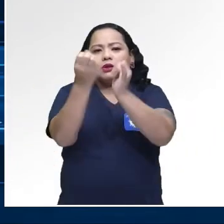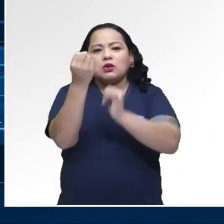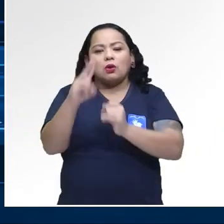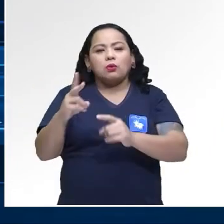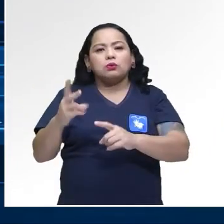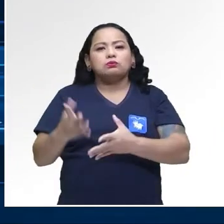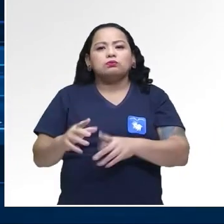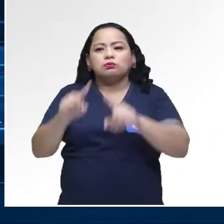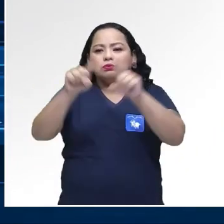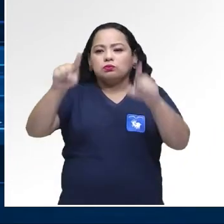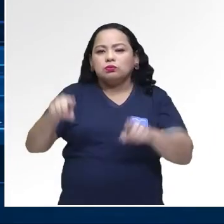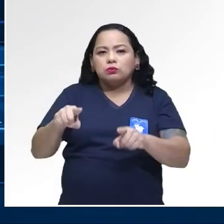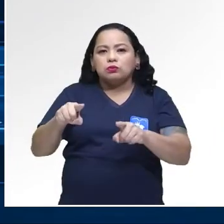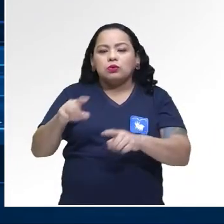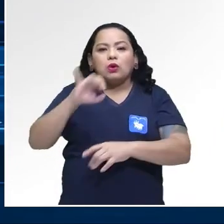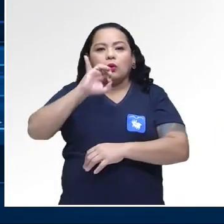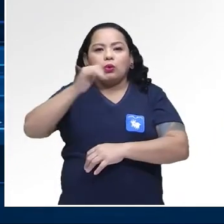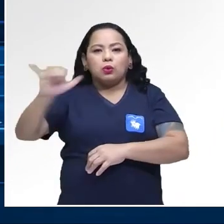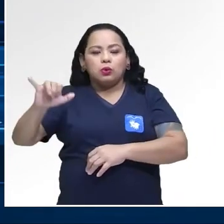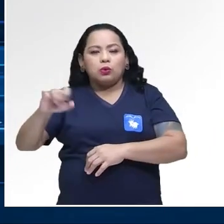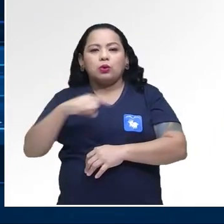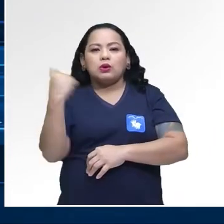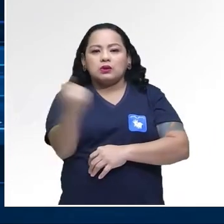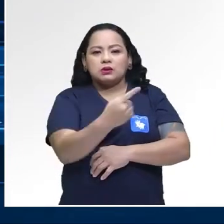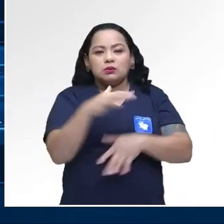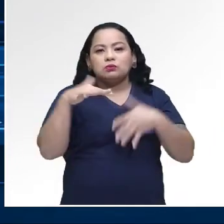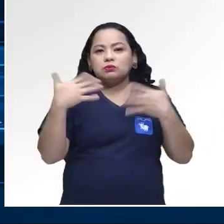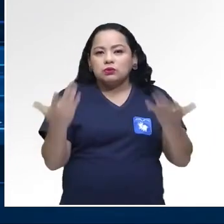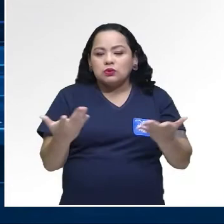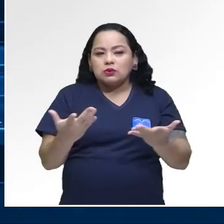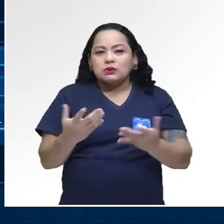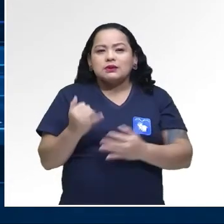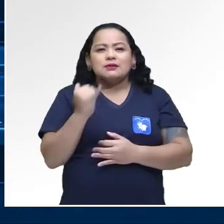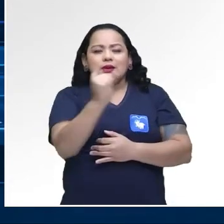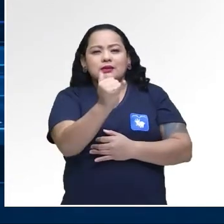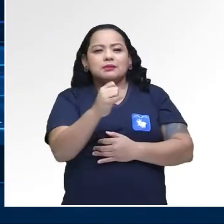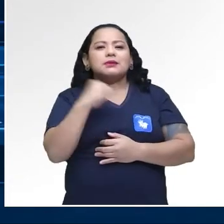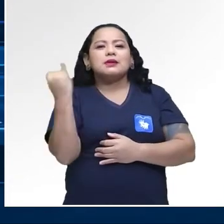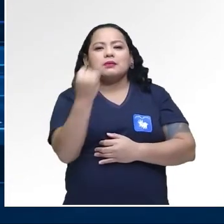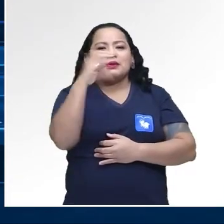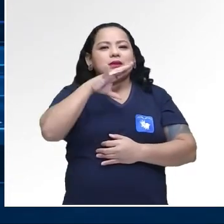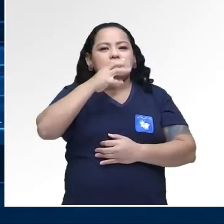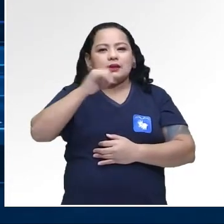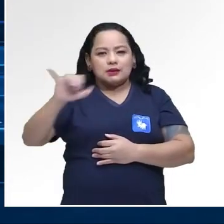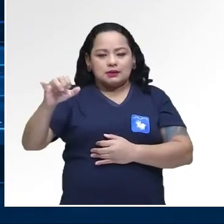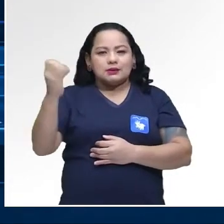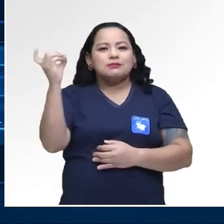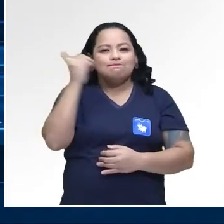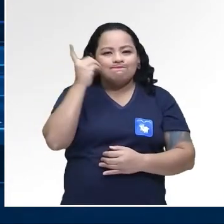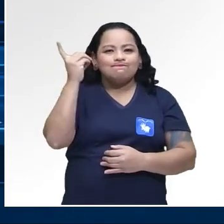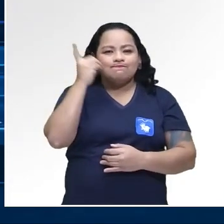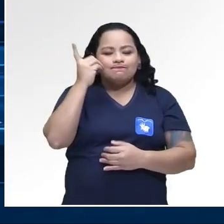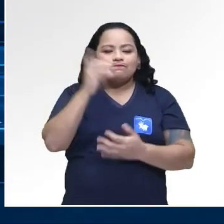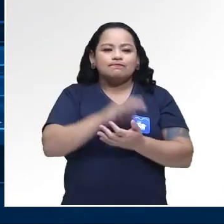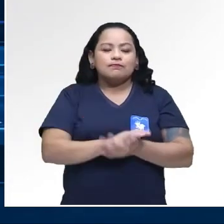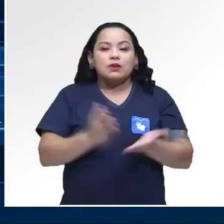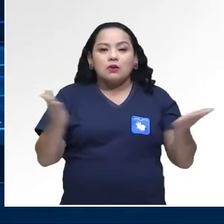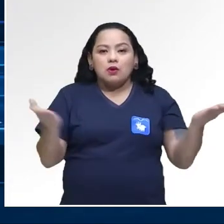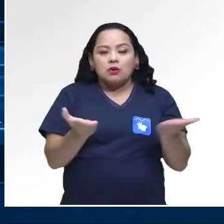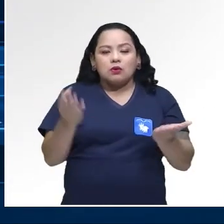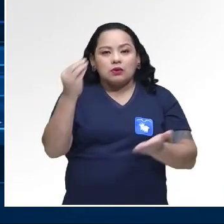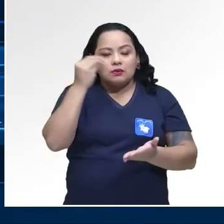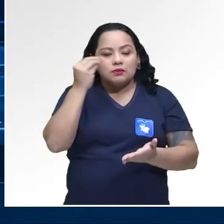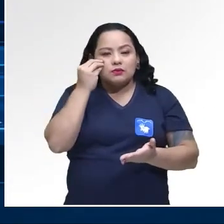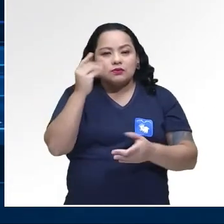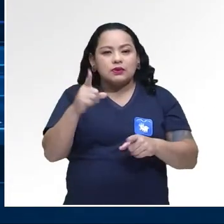energia também, Então, a gente trouxe aqui a importância da eletricidade no nosso dia a dia. E a gente vai observar